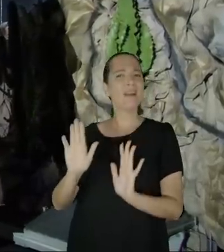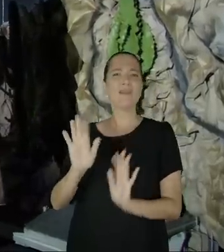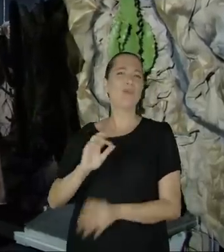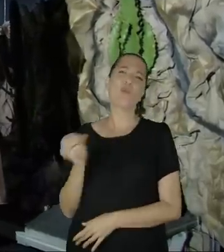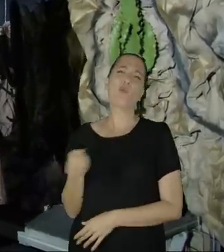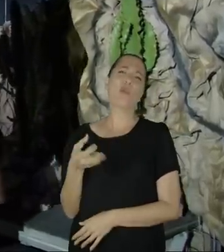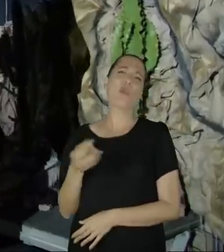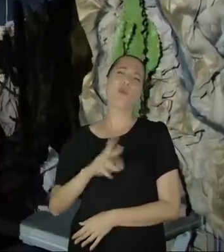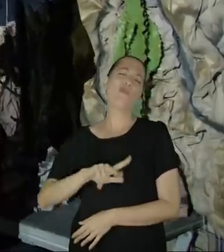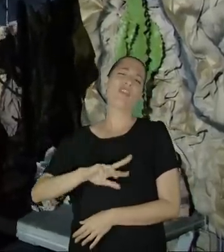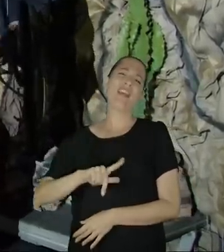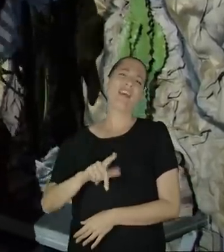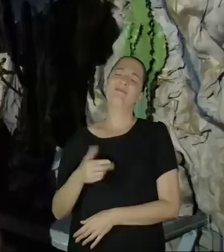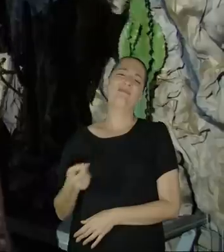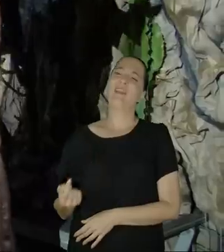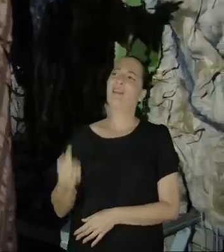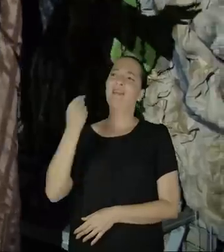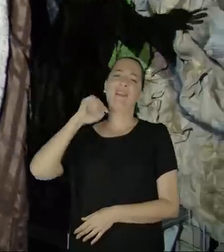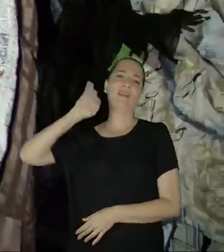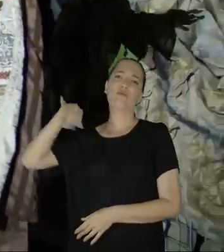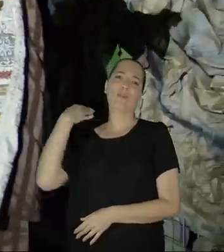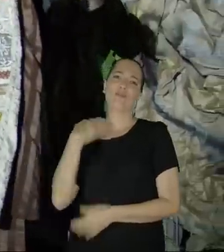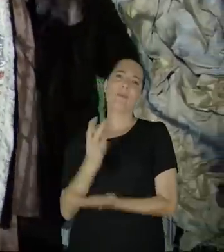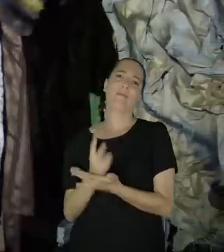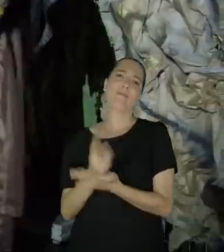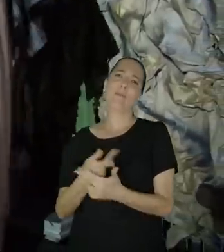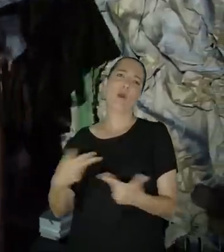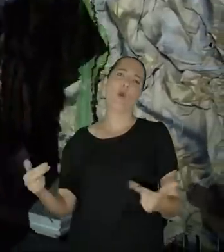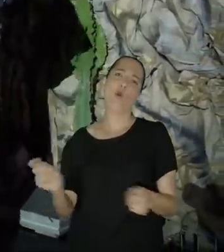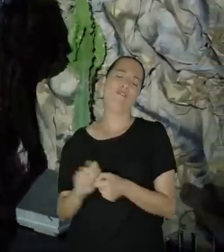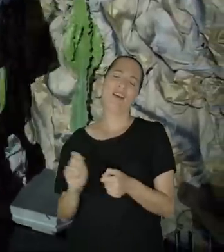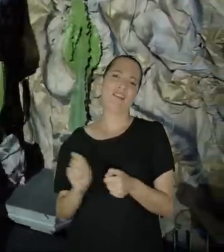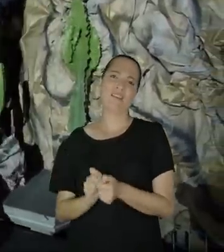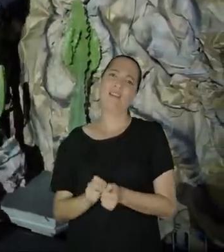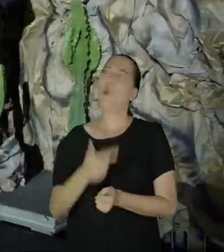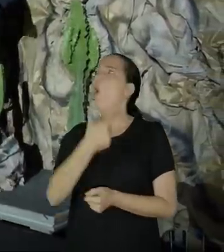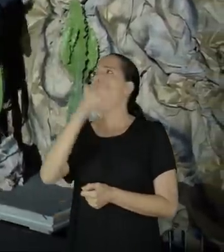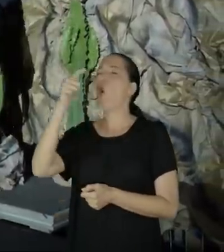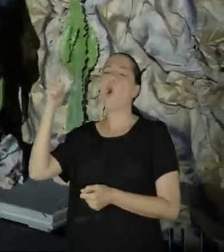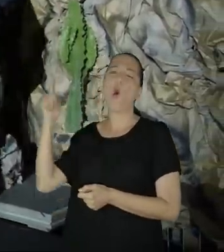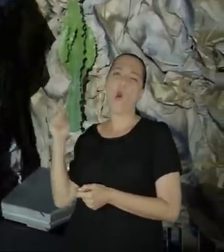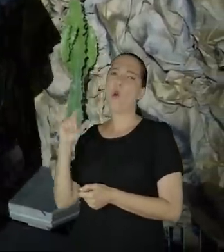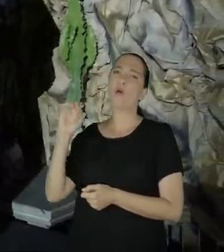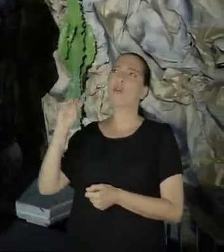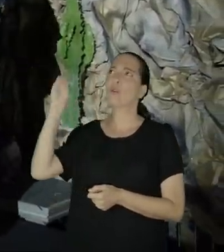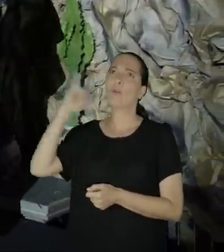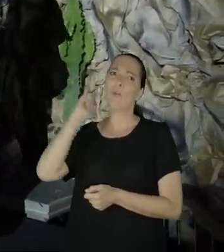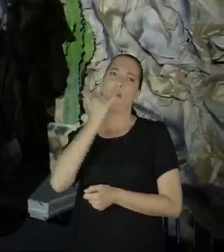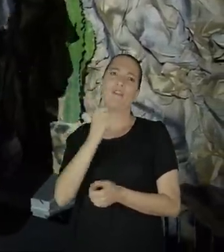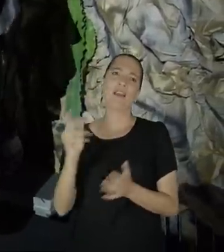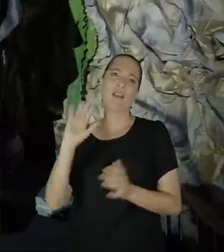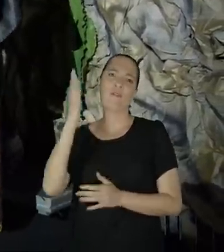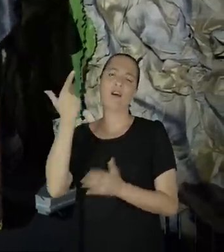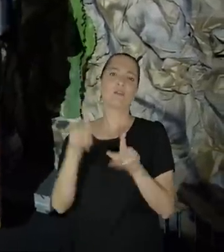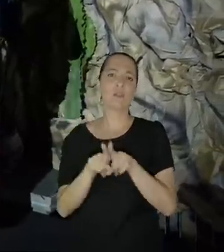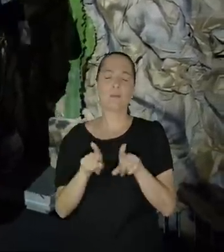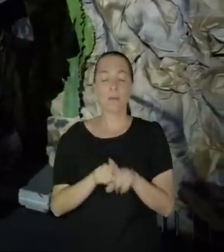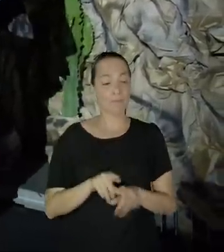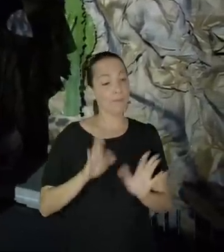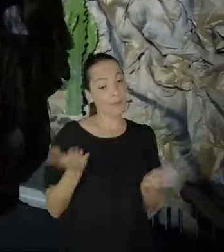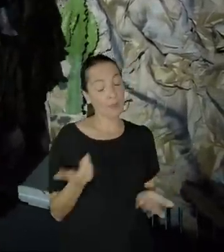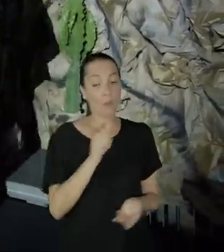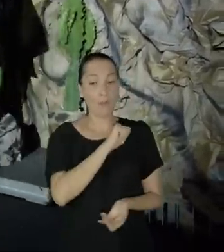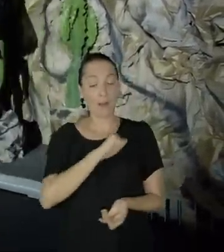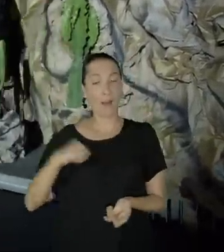novidade. João Batista fazia o mesmo, e tantos outros falsos profetas. Sumo sacerdote